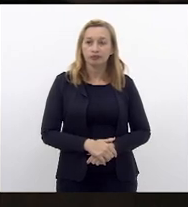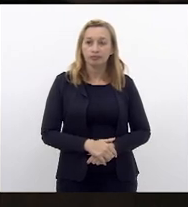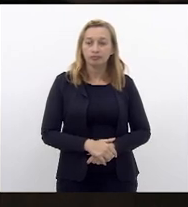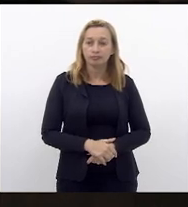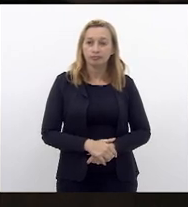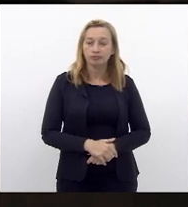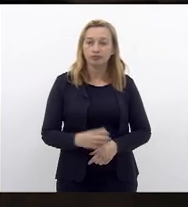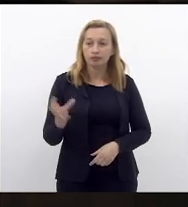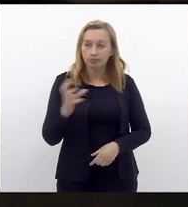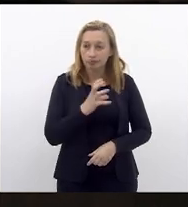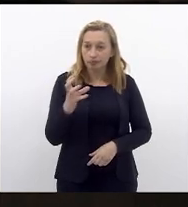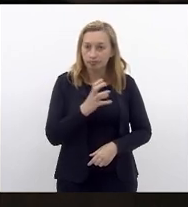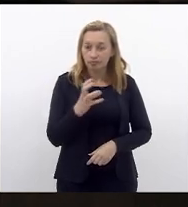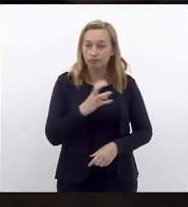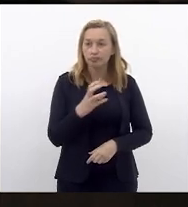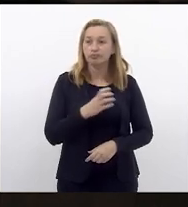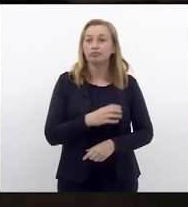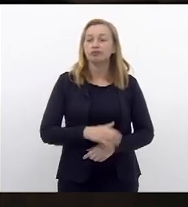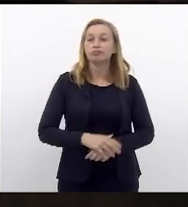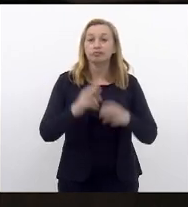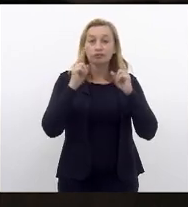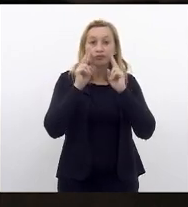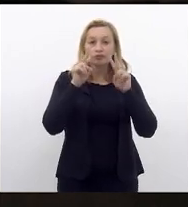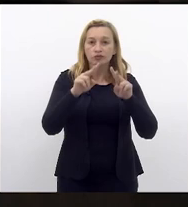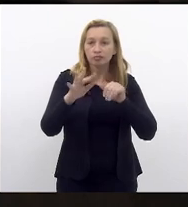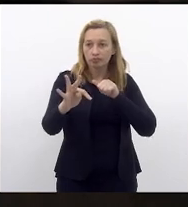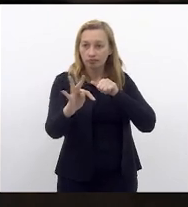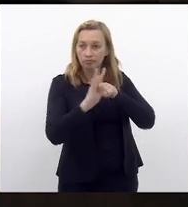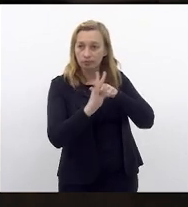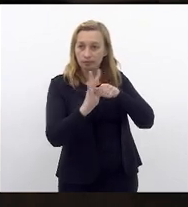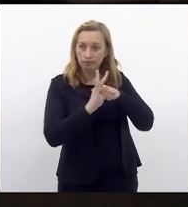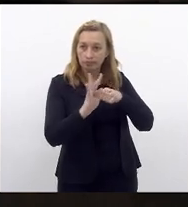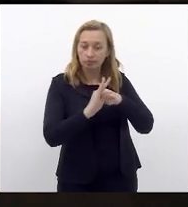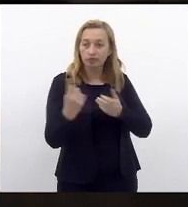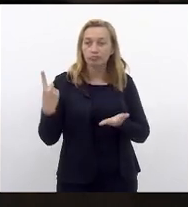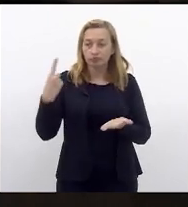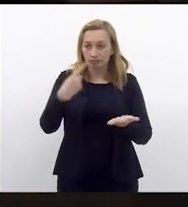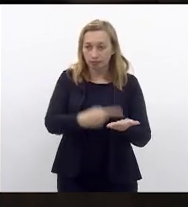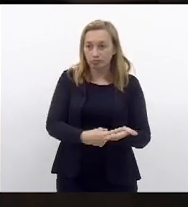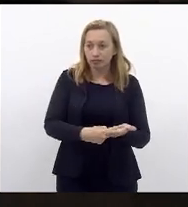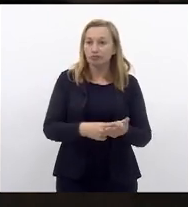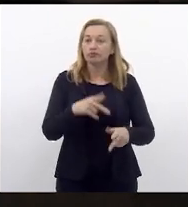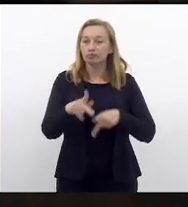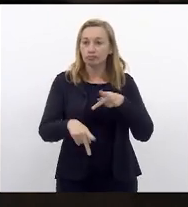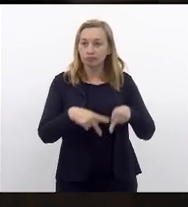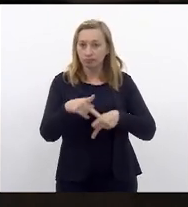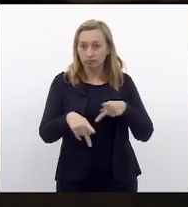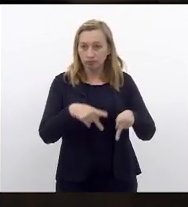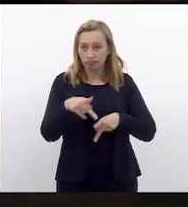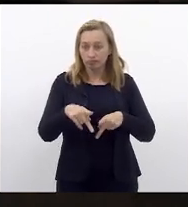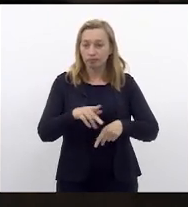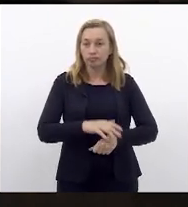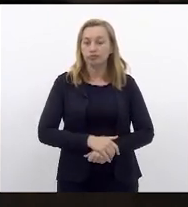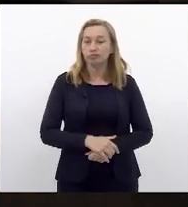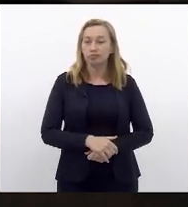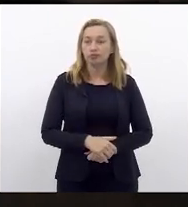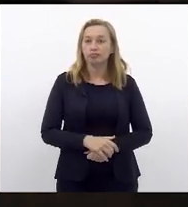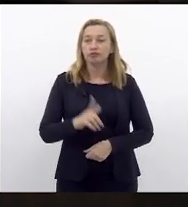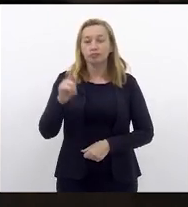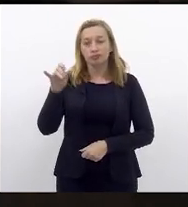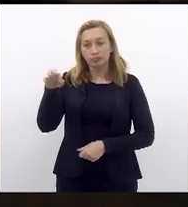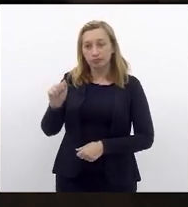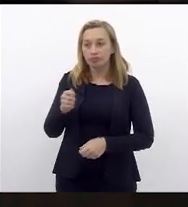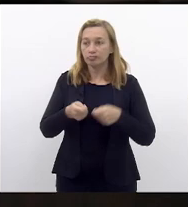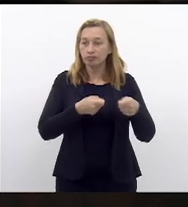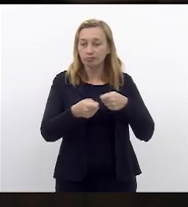a urgência, a emergência do olhar técnico e o compromisso com o povo nessa agência